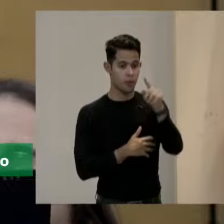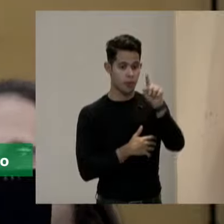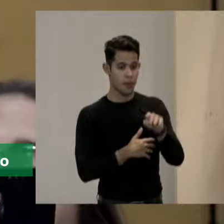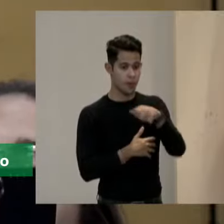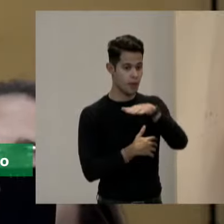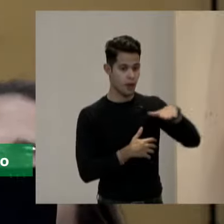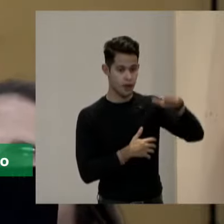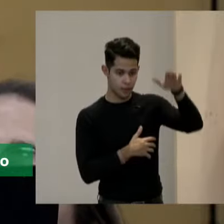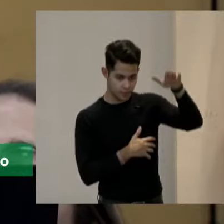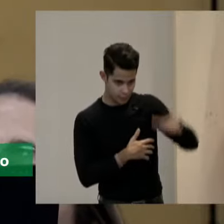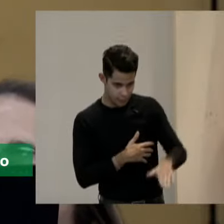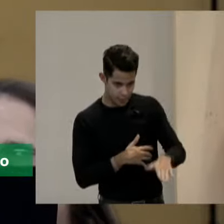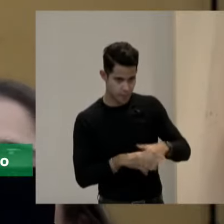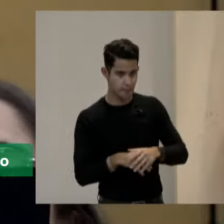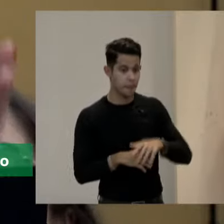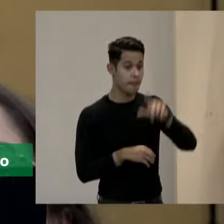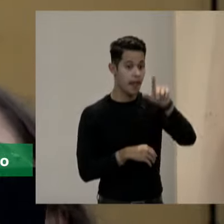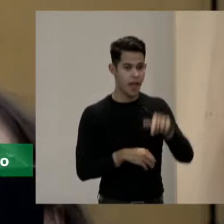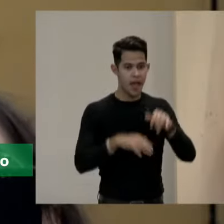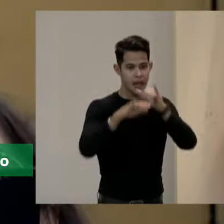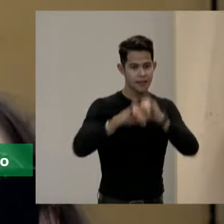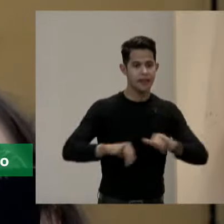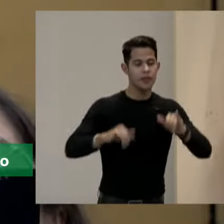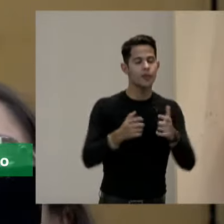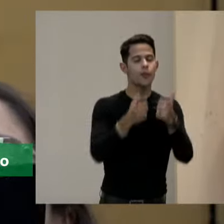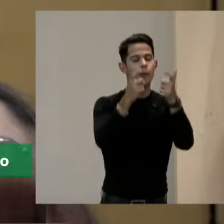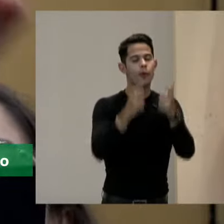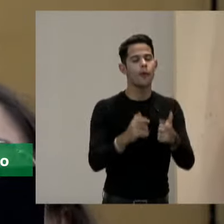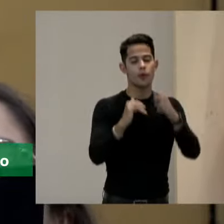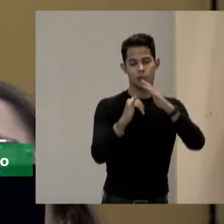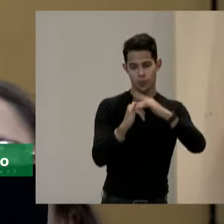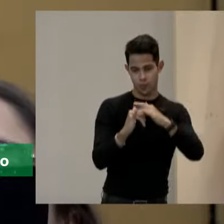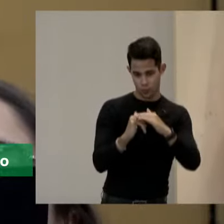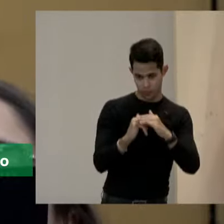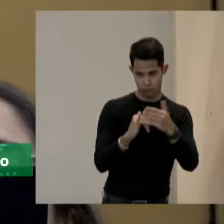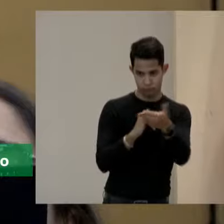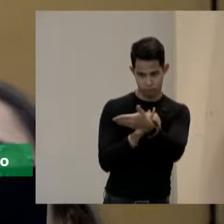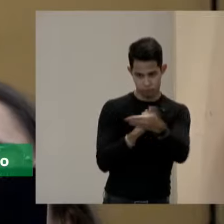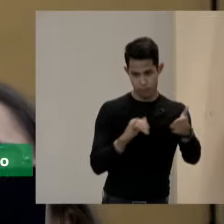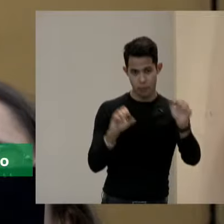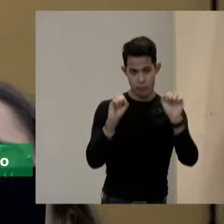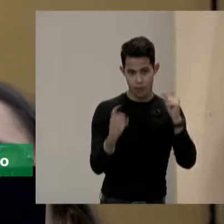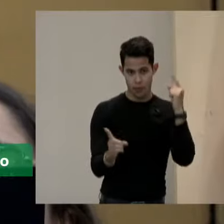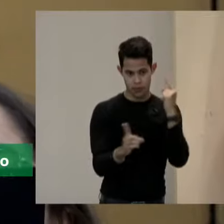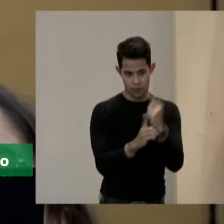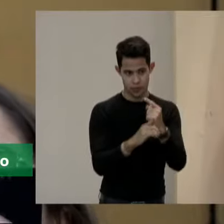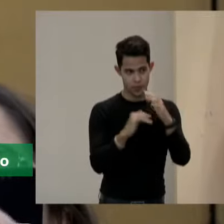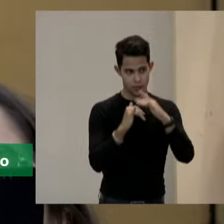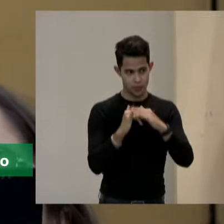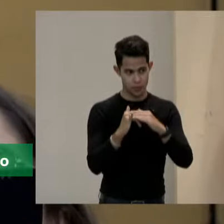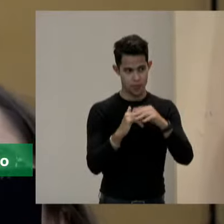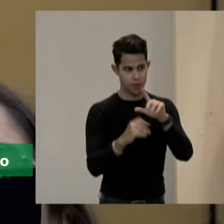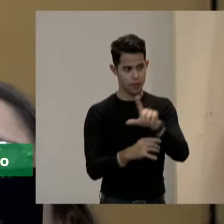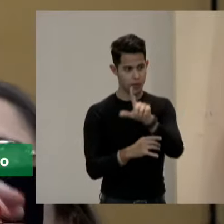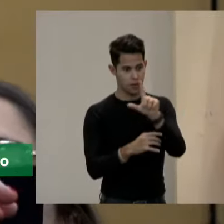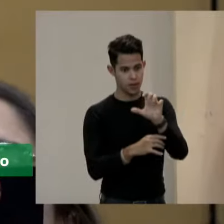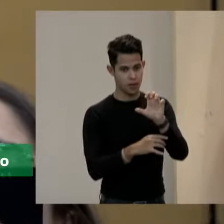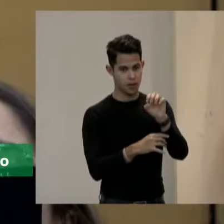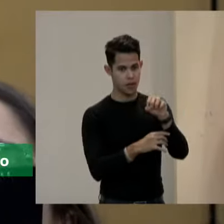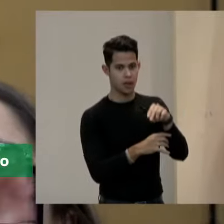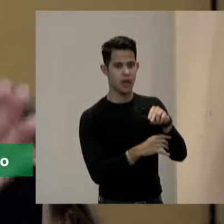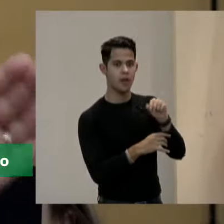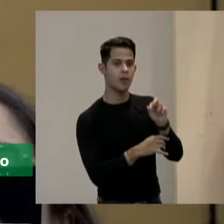16h30. Ele é transmitido pelo YouTube. Vocês podem encontrar YouTube Leomar Marquezine